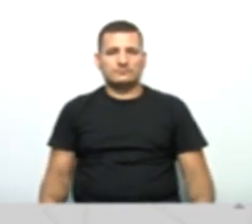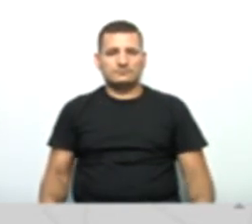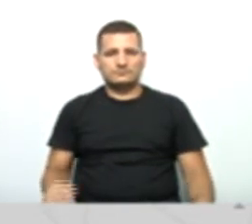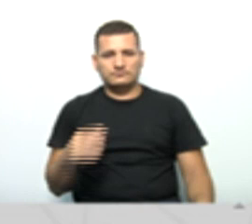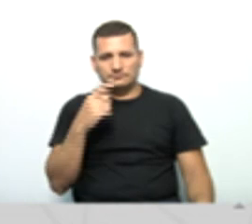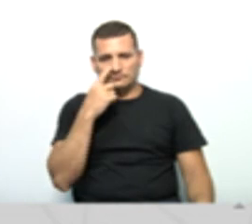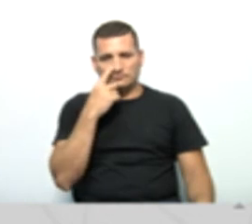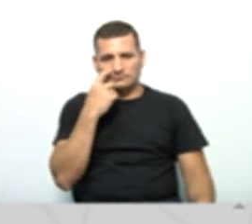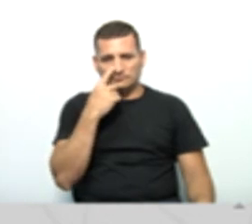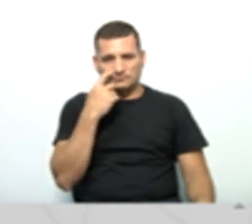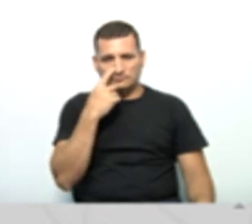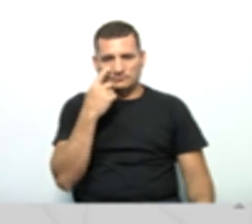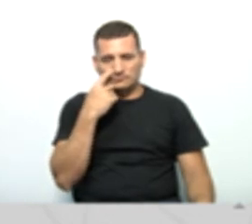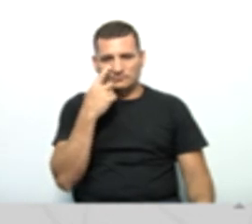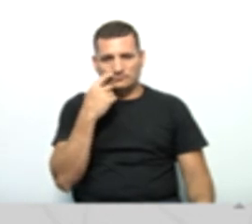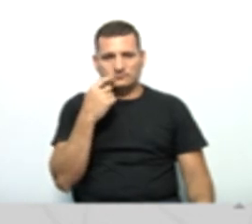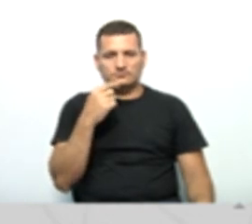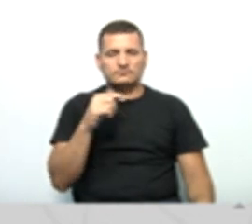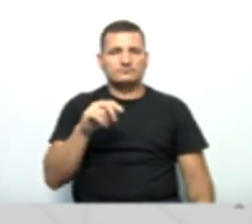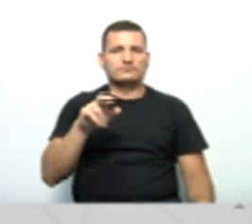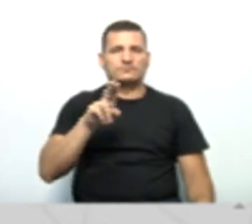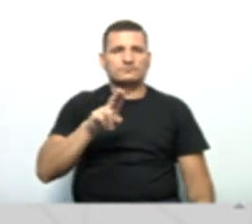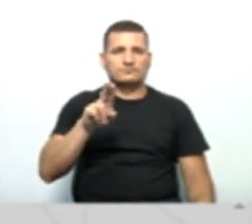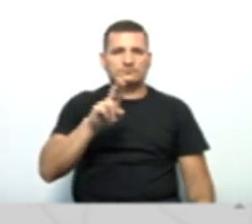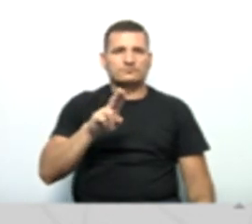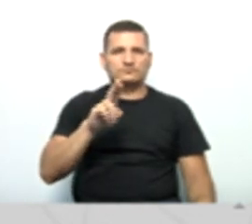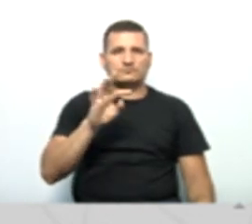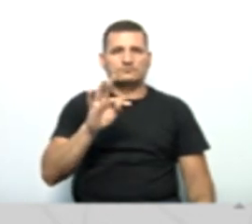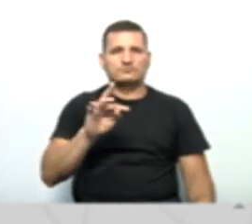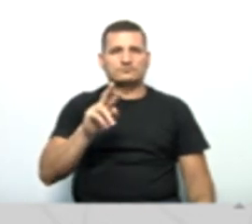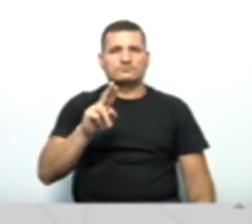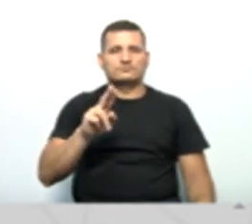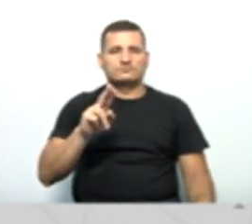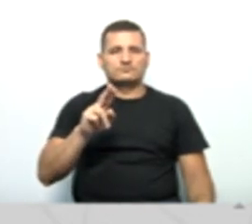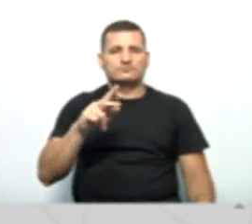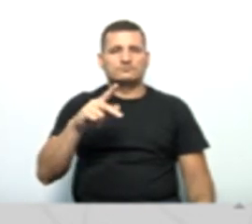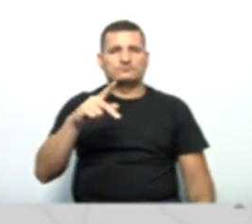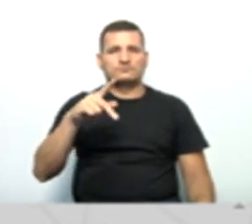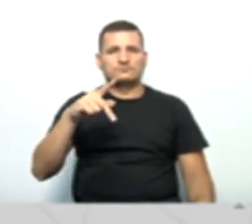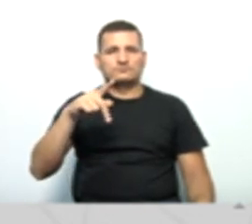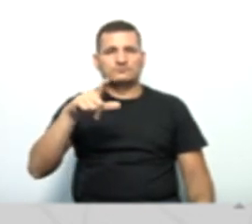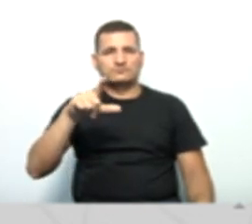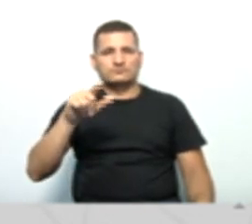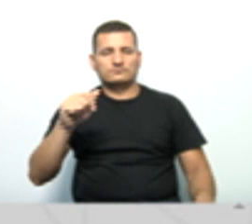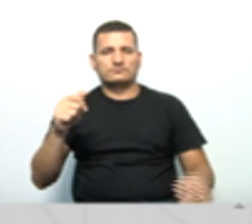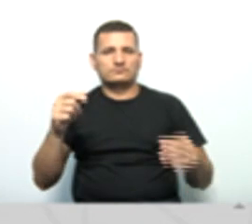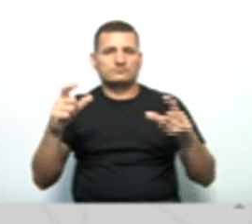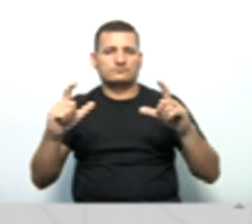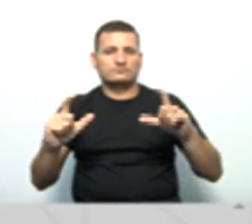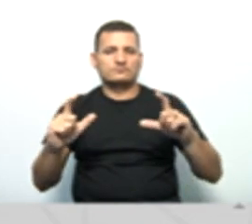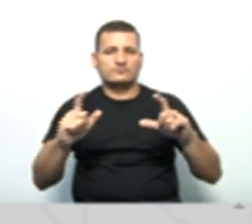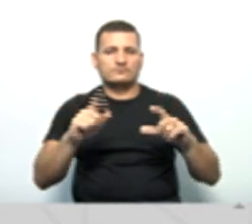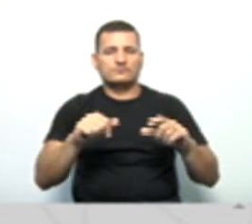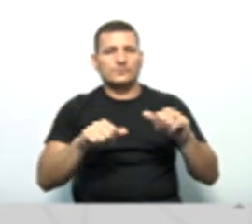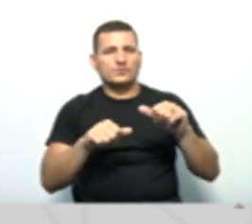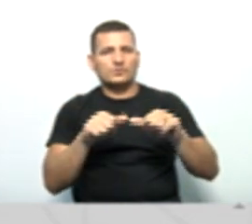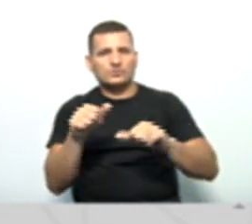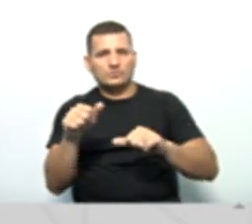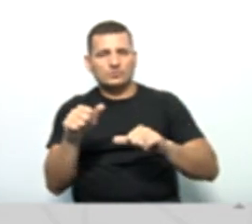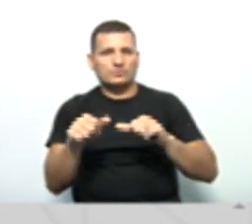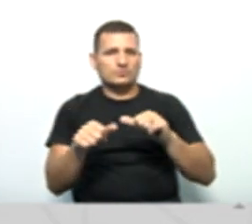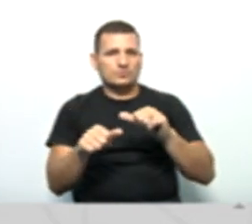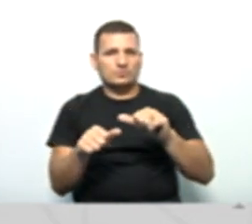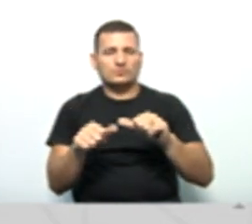Um uso interessante da tupla é a troca dos valores das duas variáveis. Você